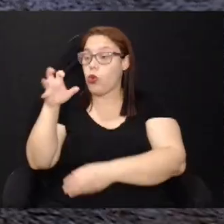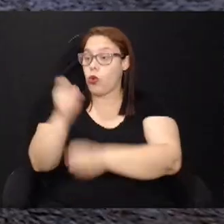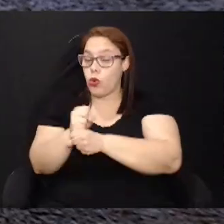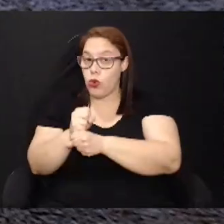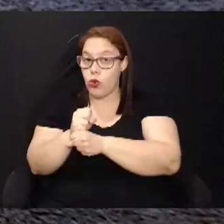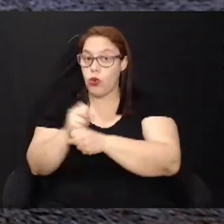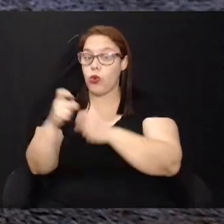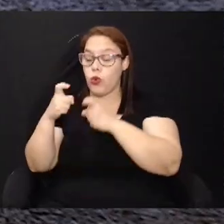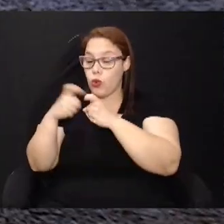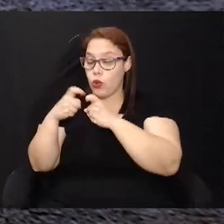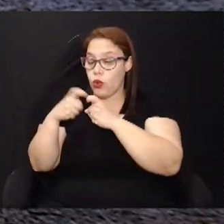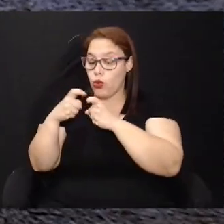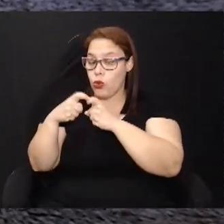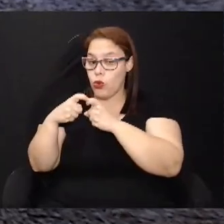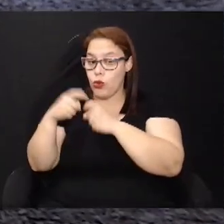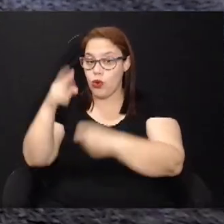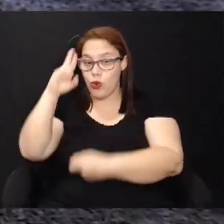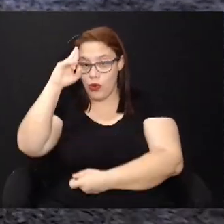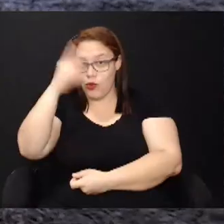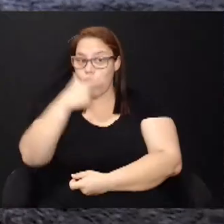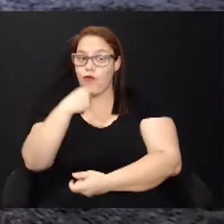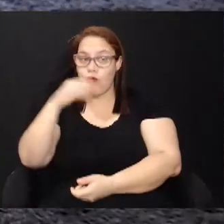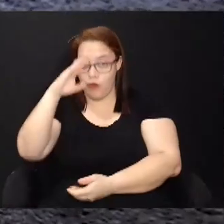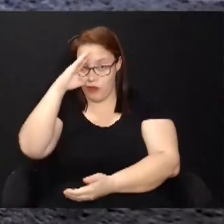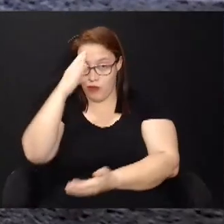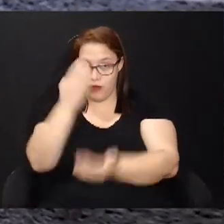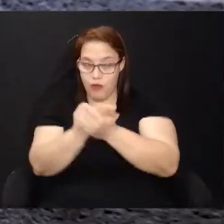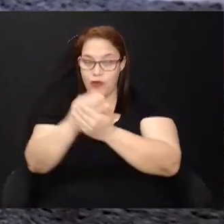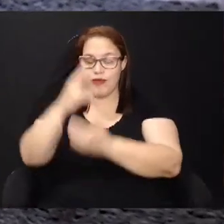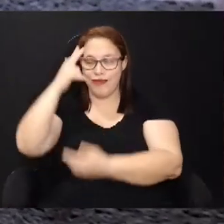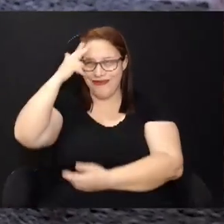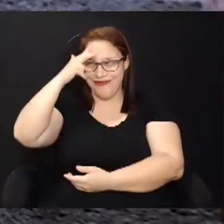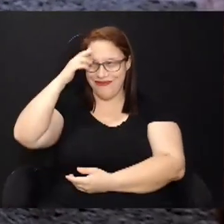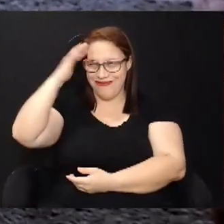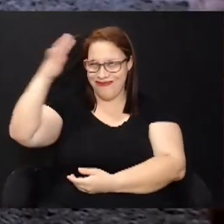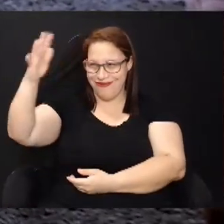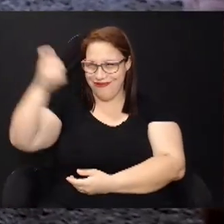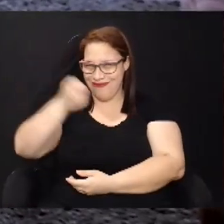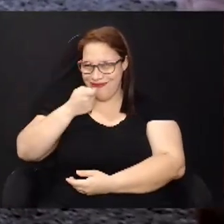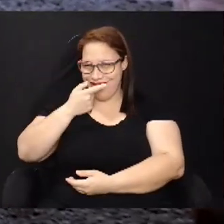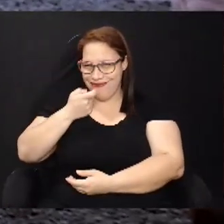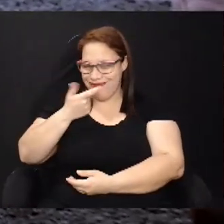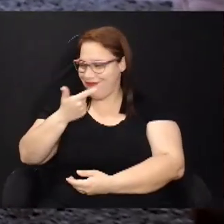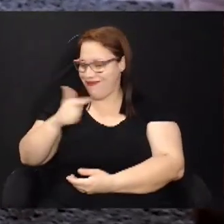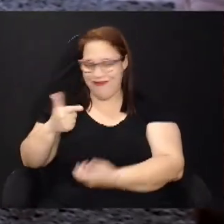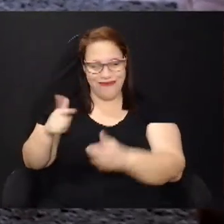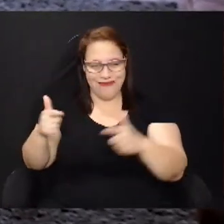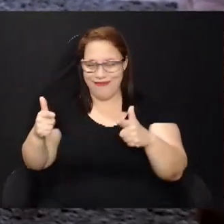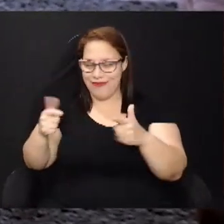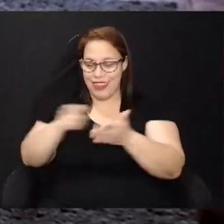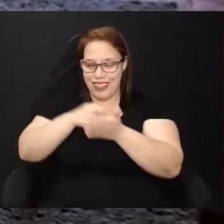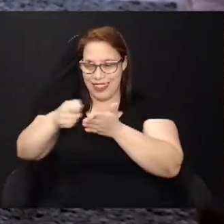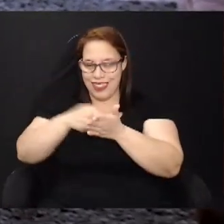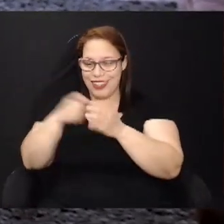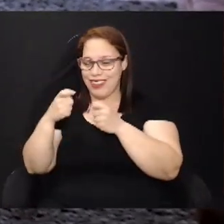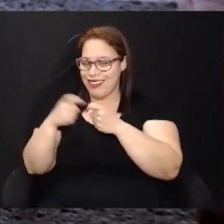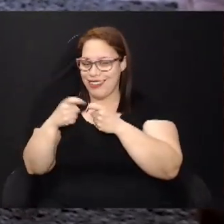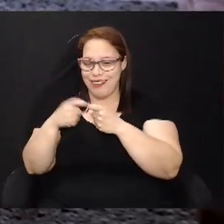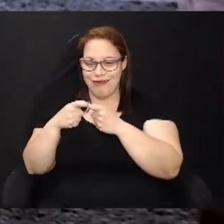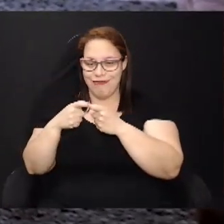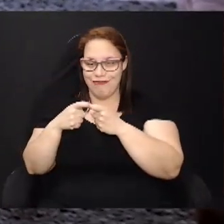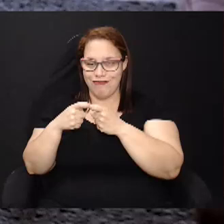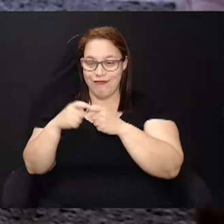medicina, o senhor acredita que sonhar é um remédio que não precisa de prescrição médica e não está na prateleira?